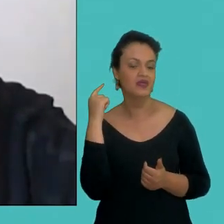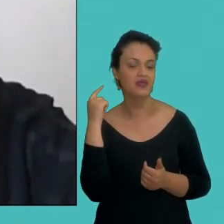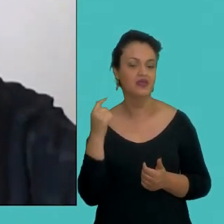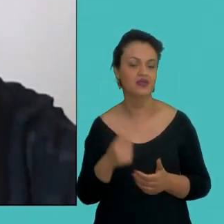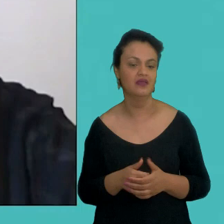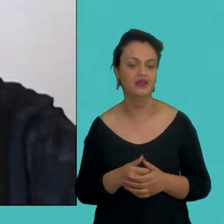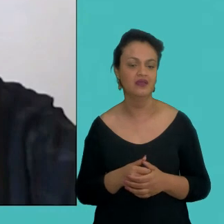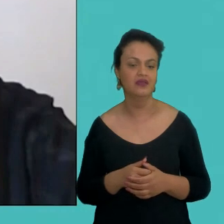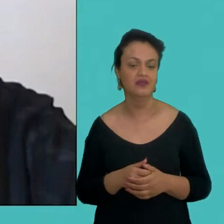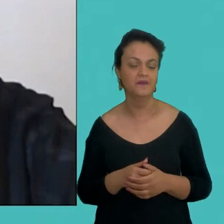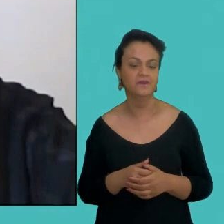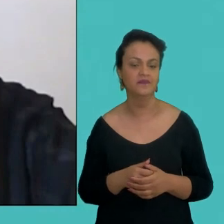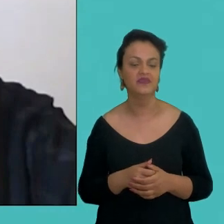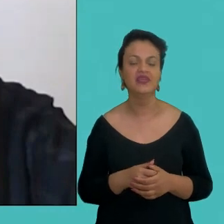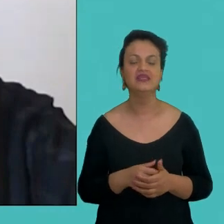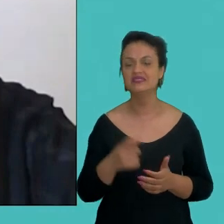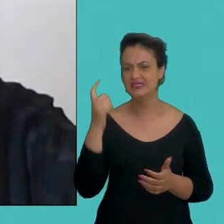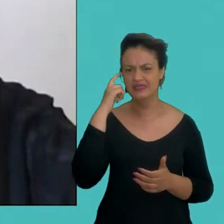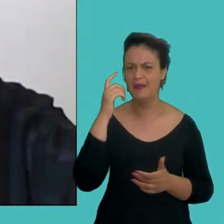anglo-saxão, essa